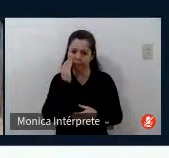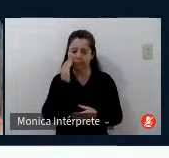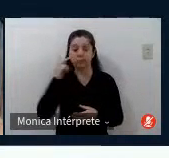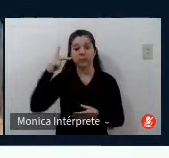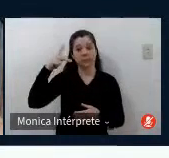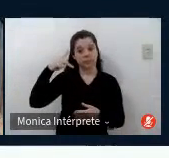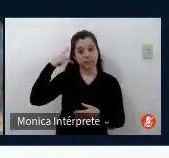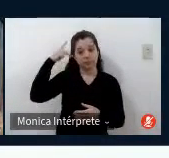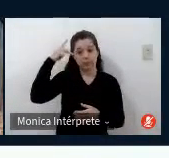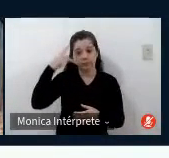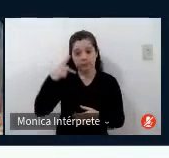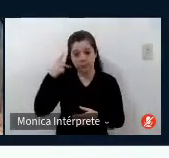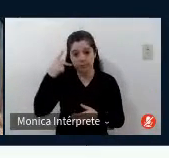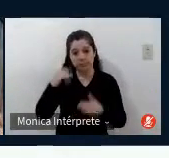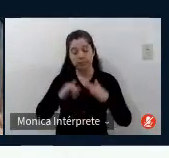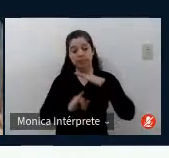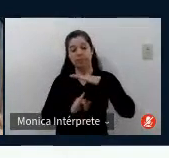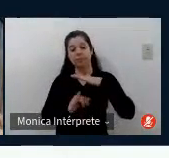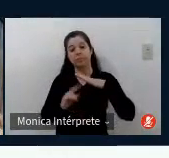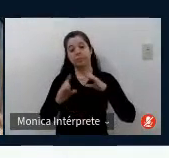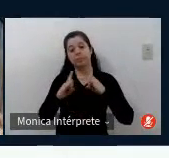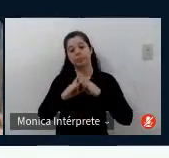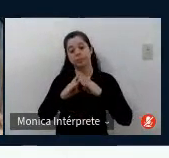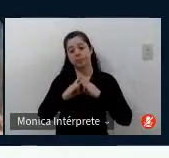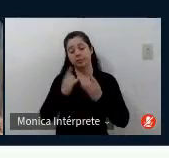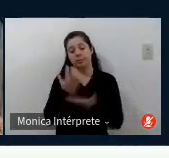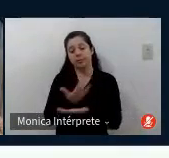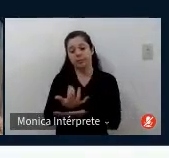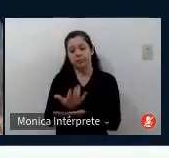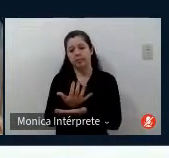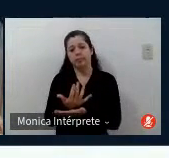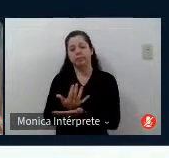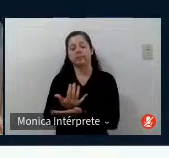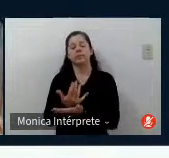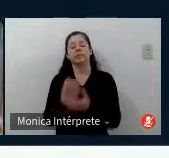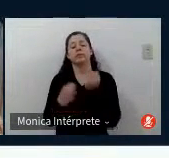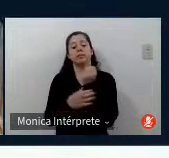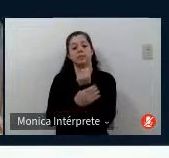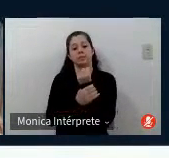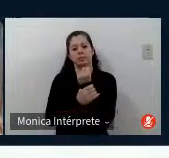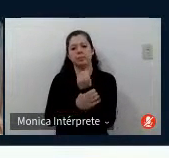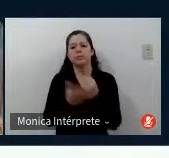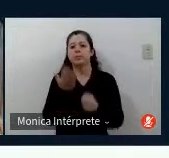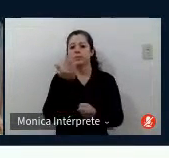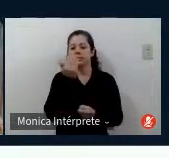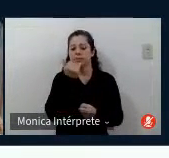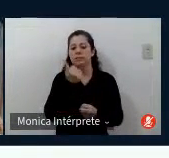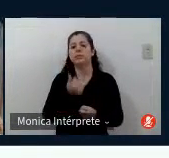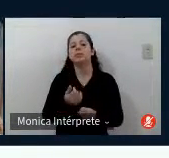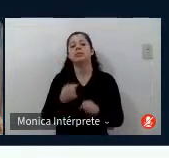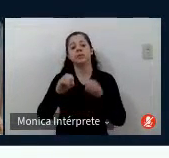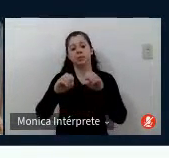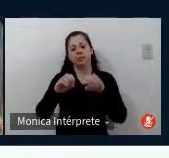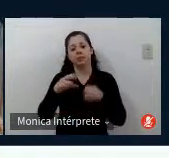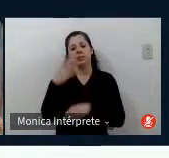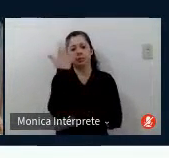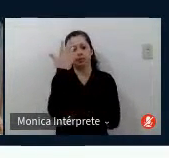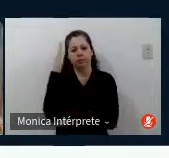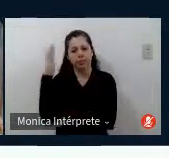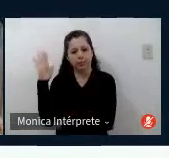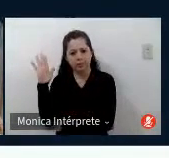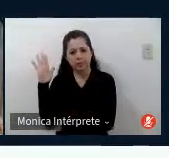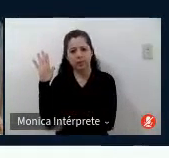política institucional de agroecologia, segurança alimentar, nutricional e educação alimentar, né, do IFE,